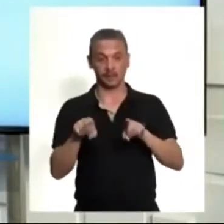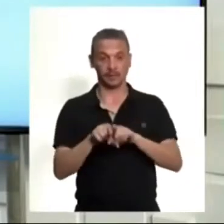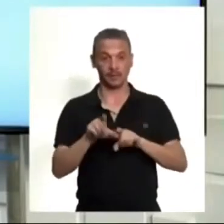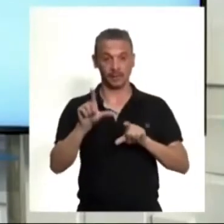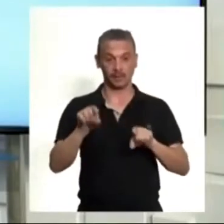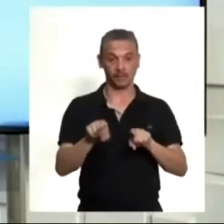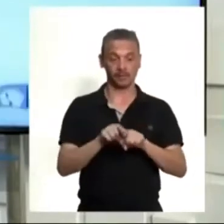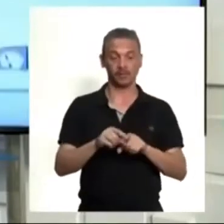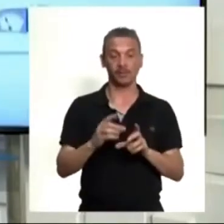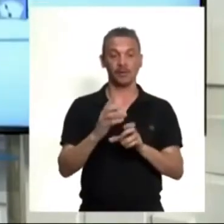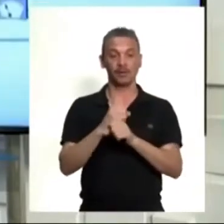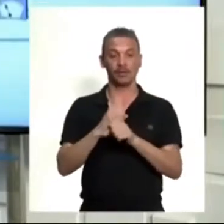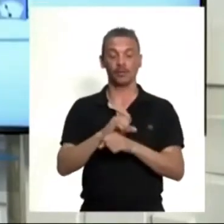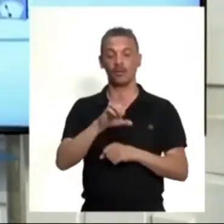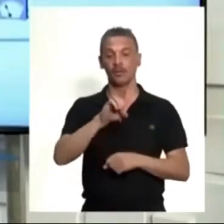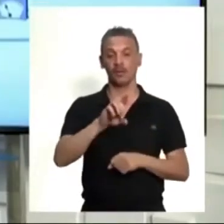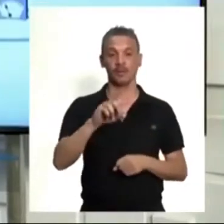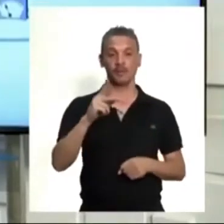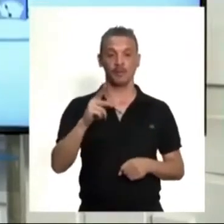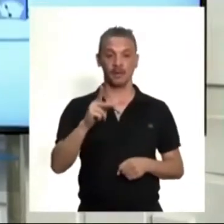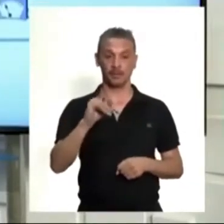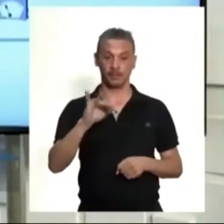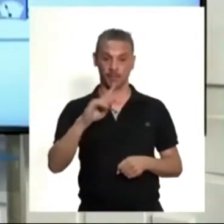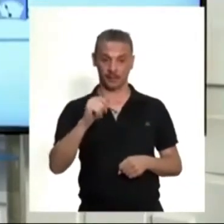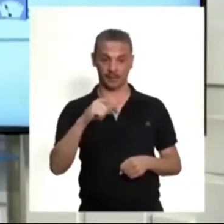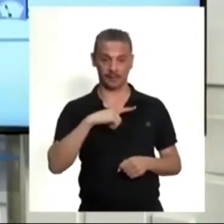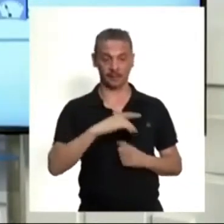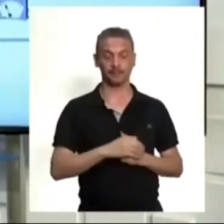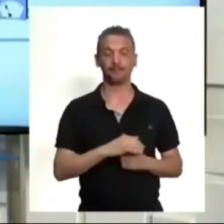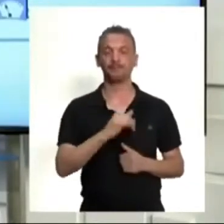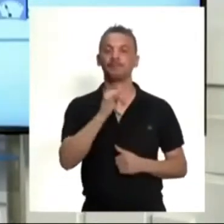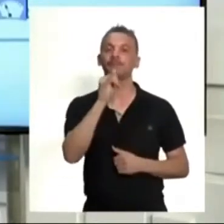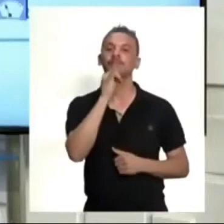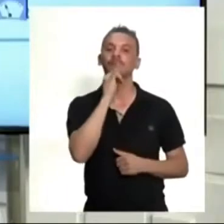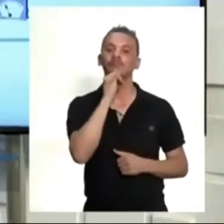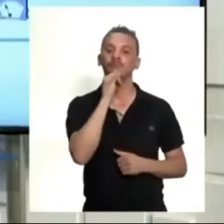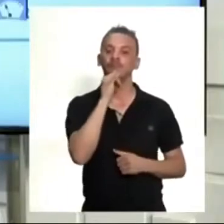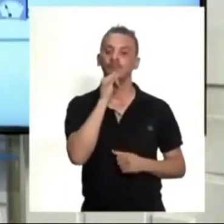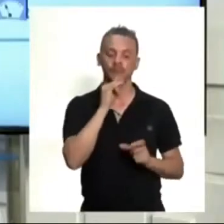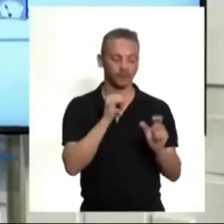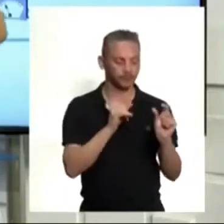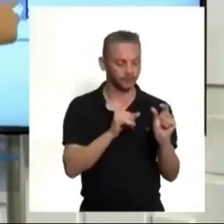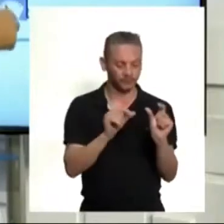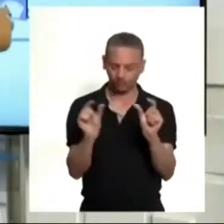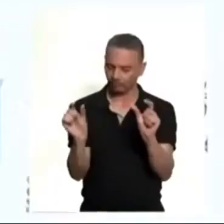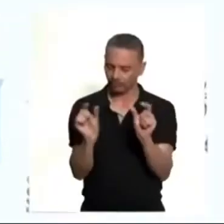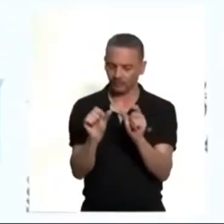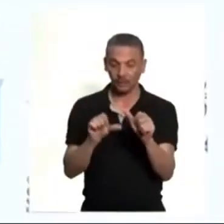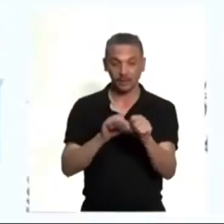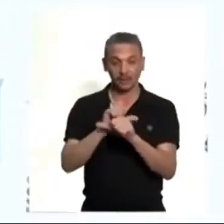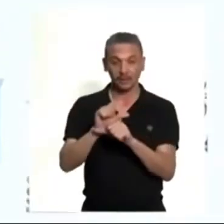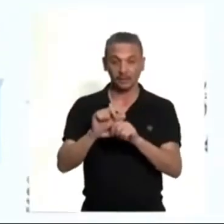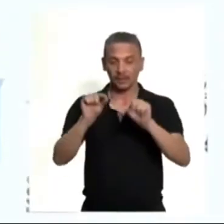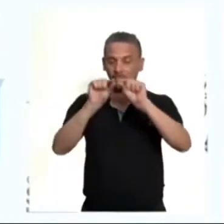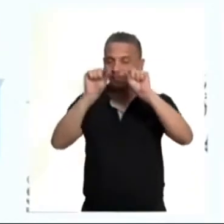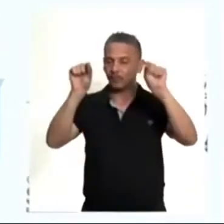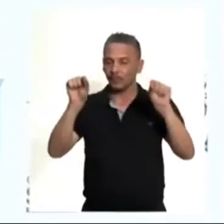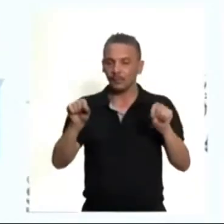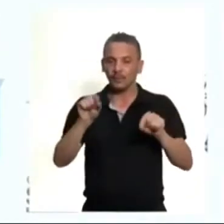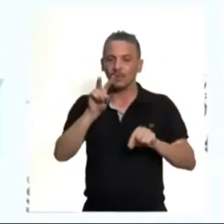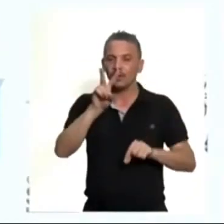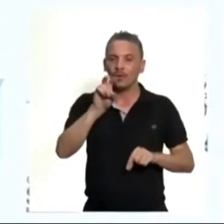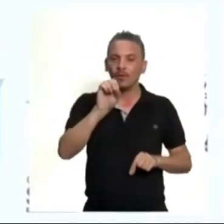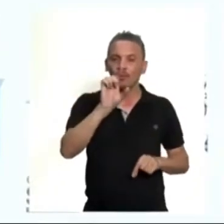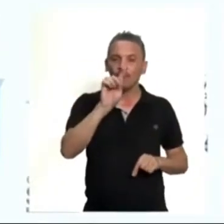redução. Aí você calcula a DDP da pilha, né? Então, por exemplo, se você pegar essa pilha e no lugar da lâmpada você colocar um voltímetro, por exemplo, que